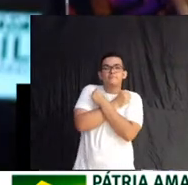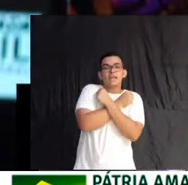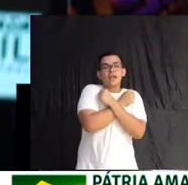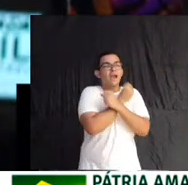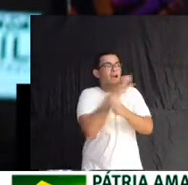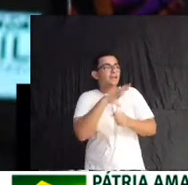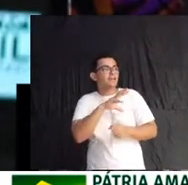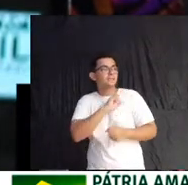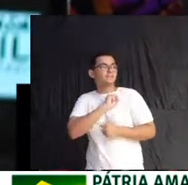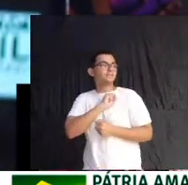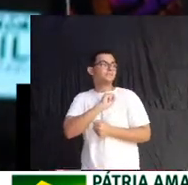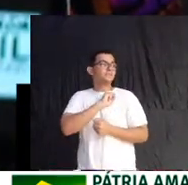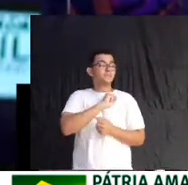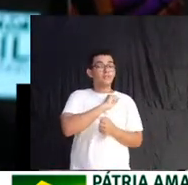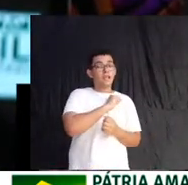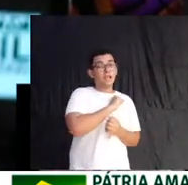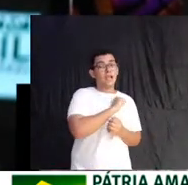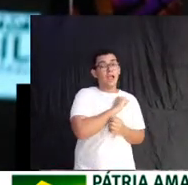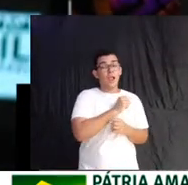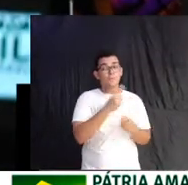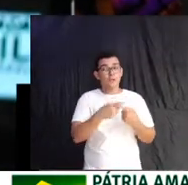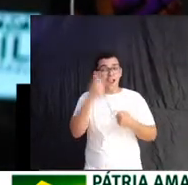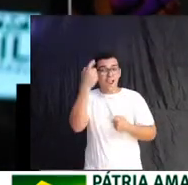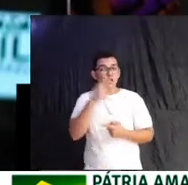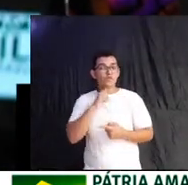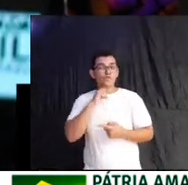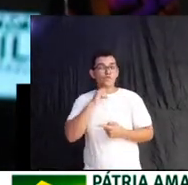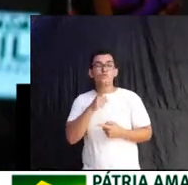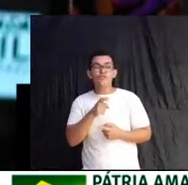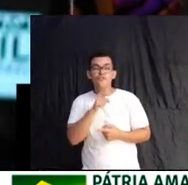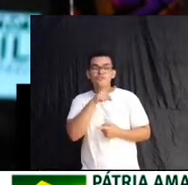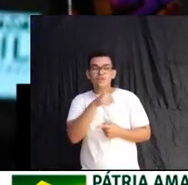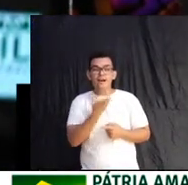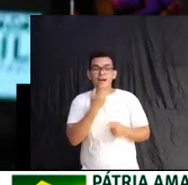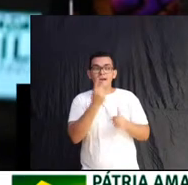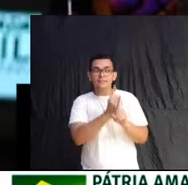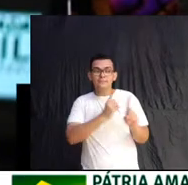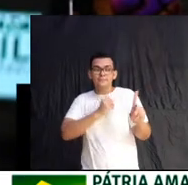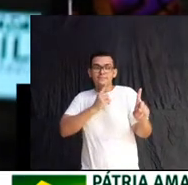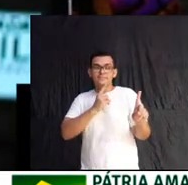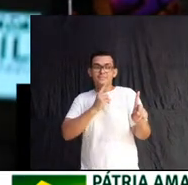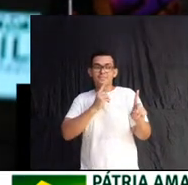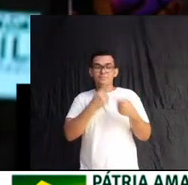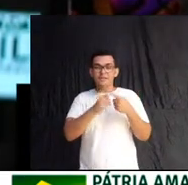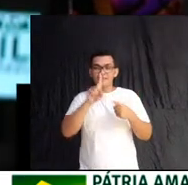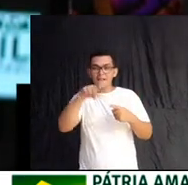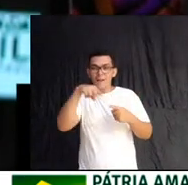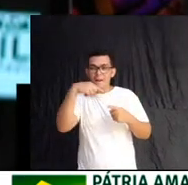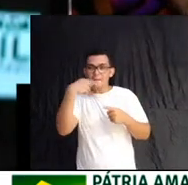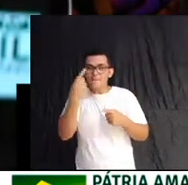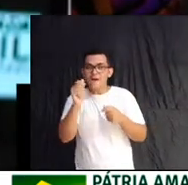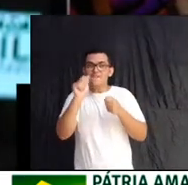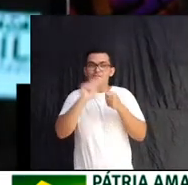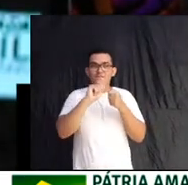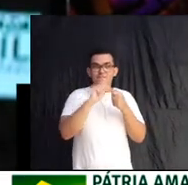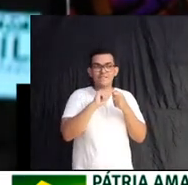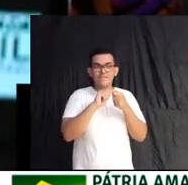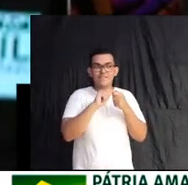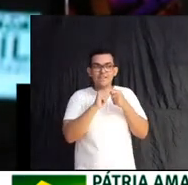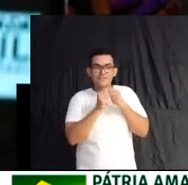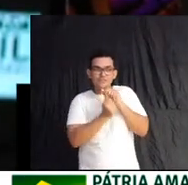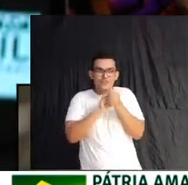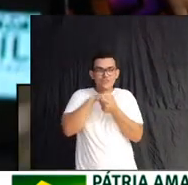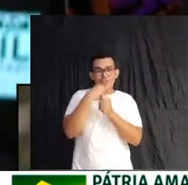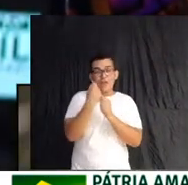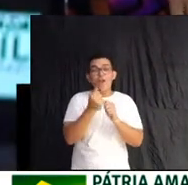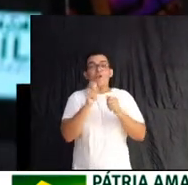Duvido que você vai querer ir embora. Não apavora, não. Depois do amor a gente vai fazendo hora e eu